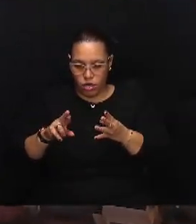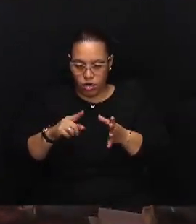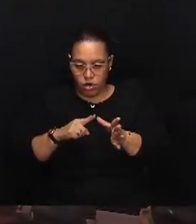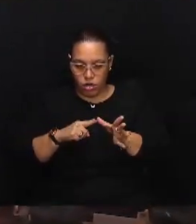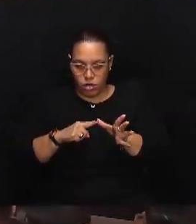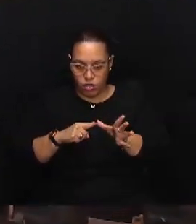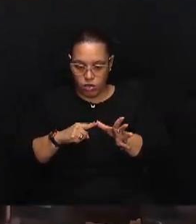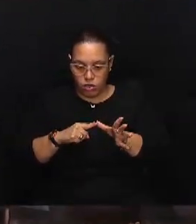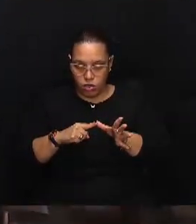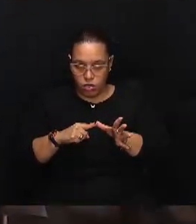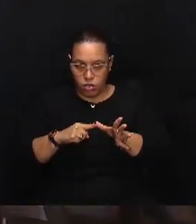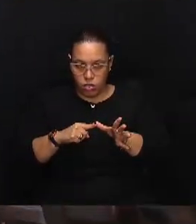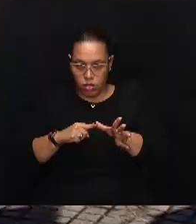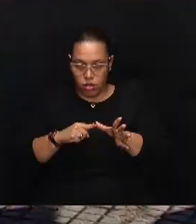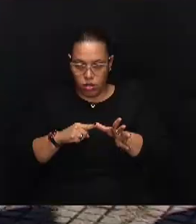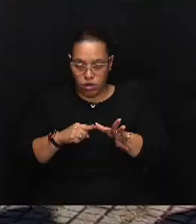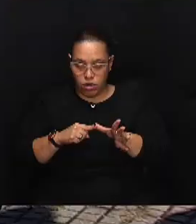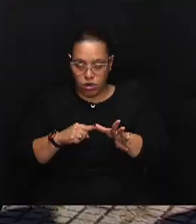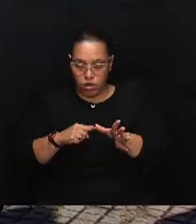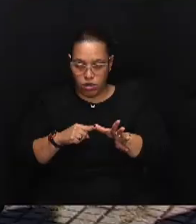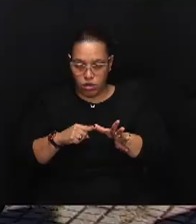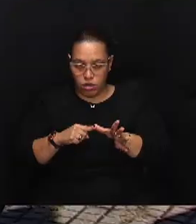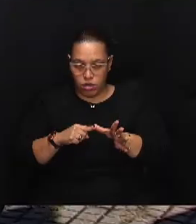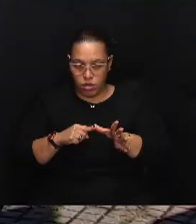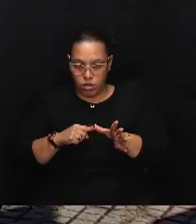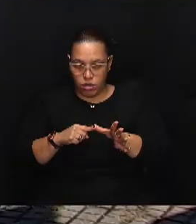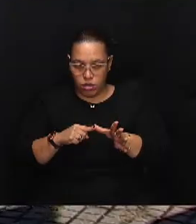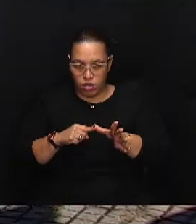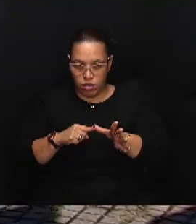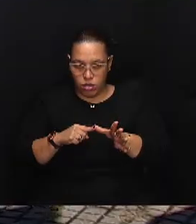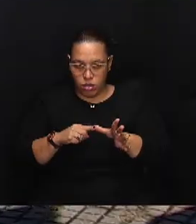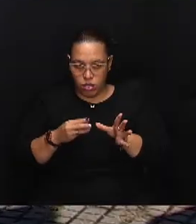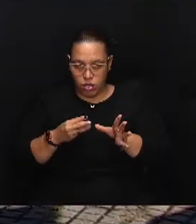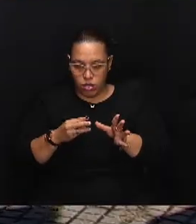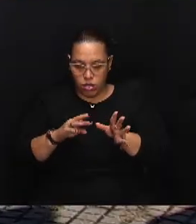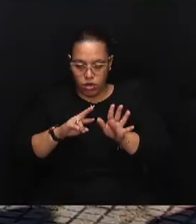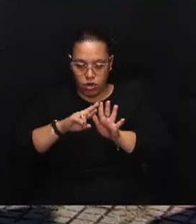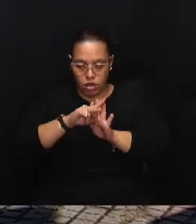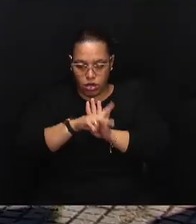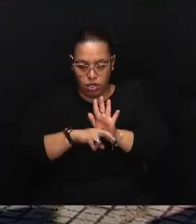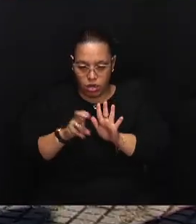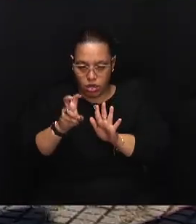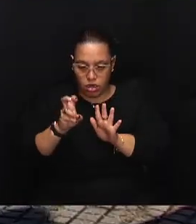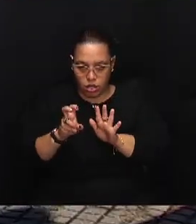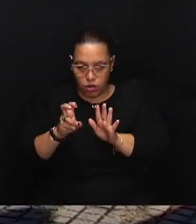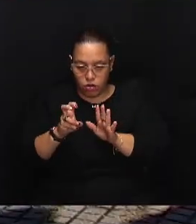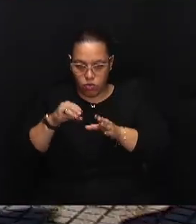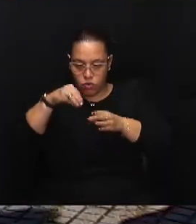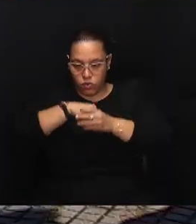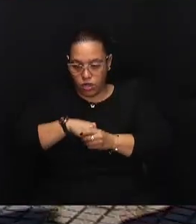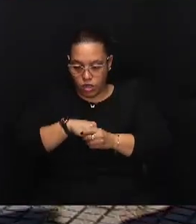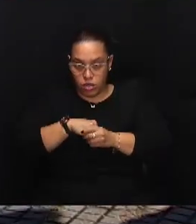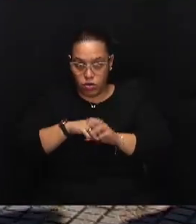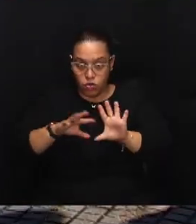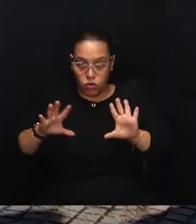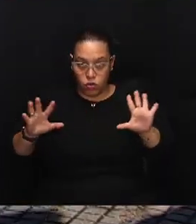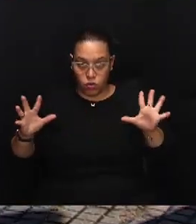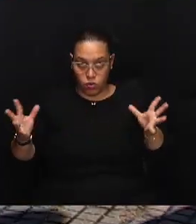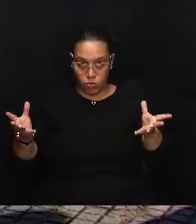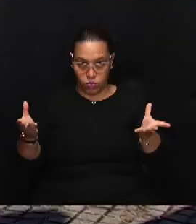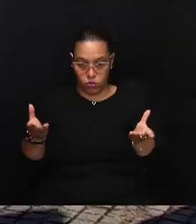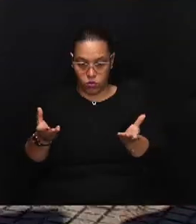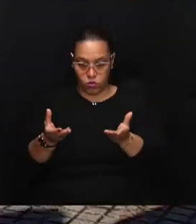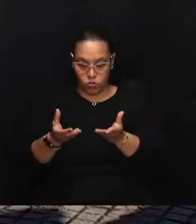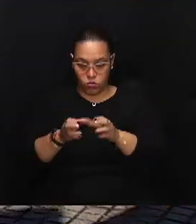Ordem Terceira. Tá. Então a gente tem esses 5 cemitérios aqui dentro do que é